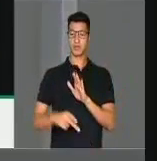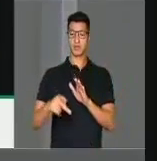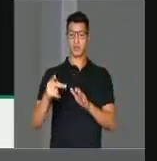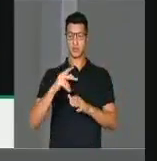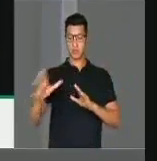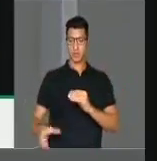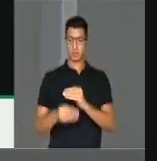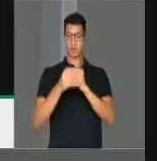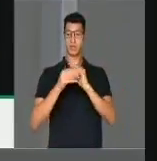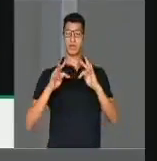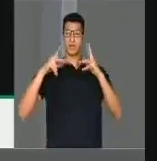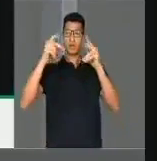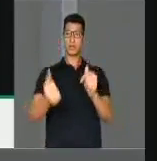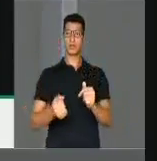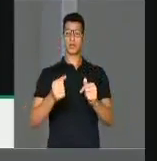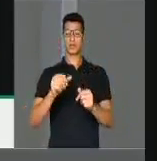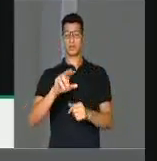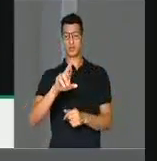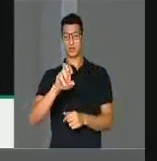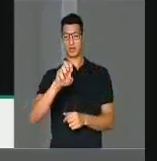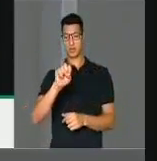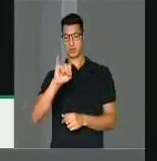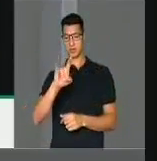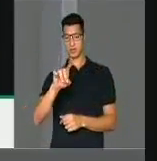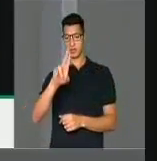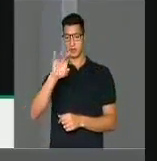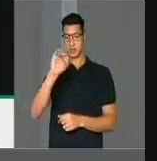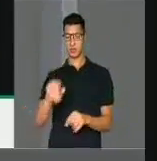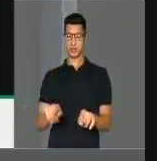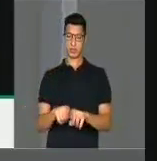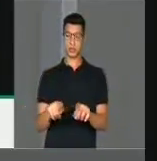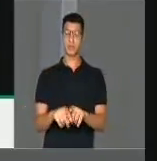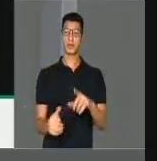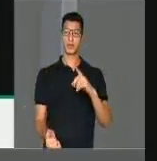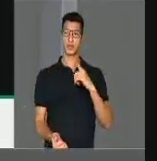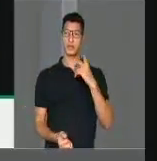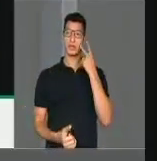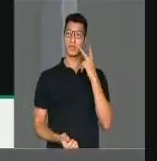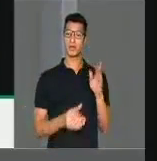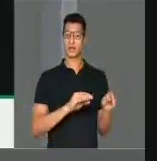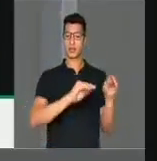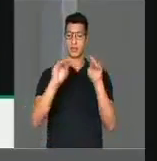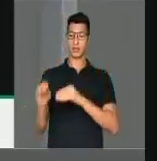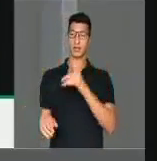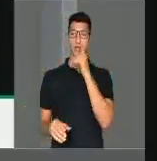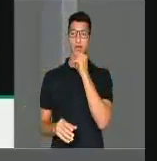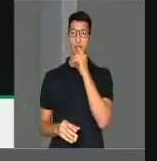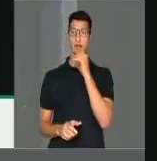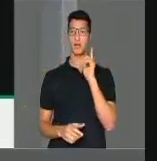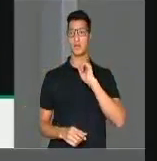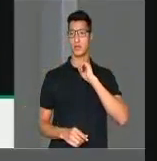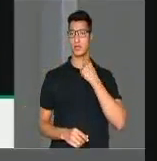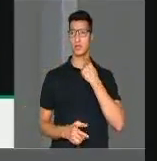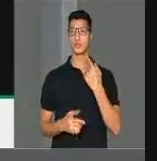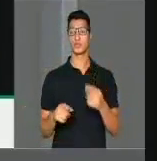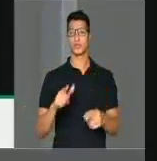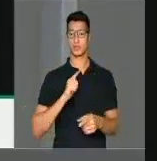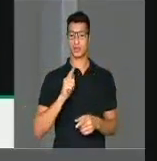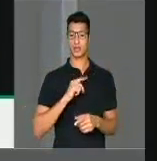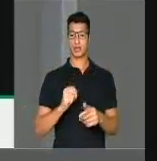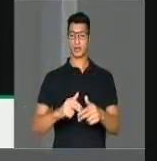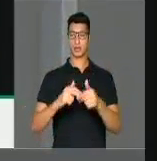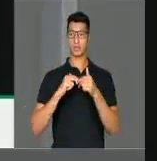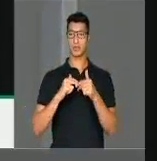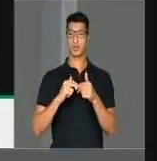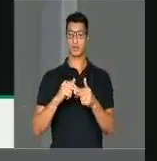de ter um local para colocar todos esses resíduos, que isso irá poluir o canal e automaticamente transferir águas contaminadas.